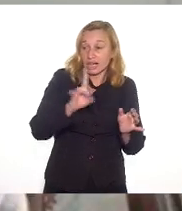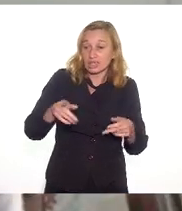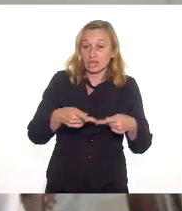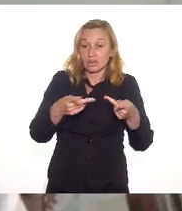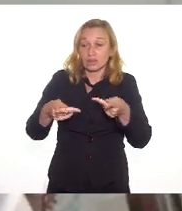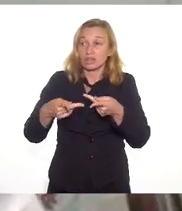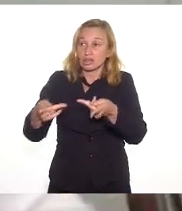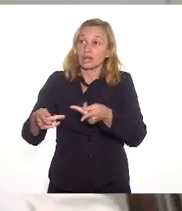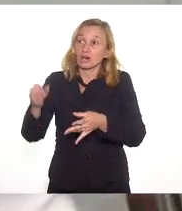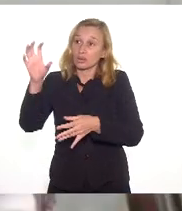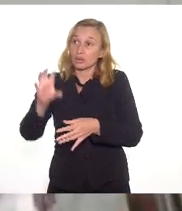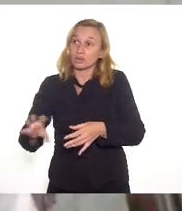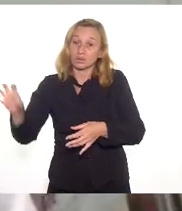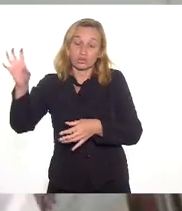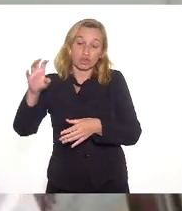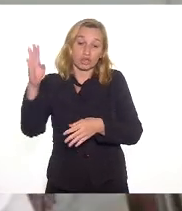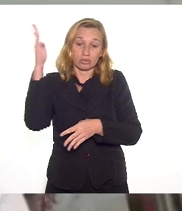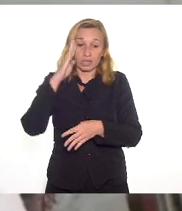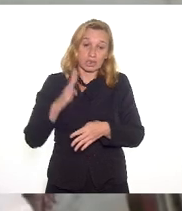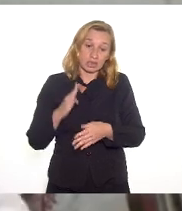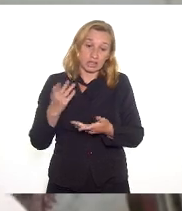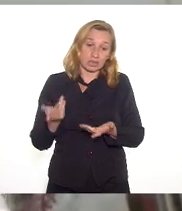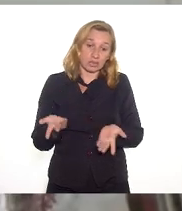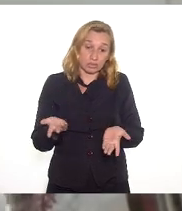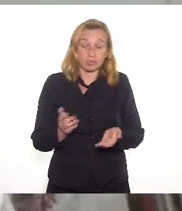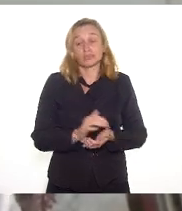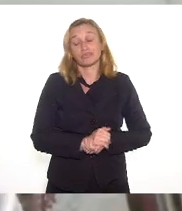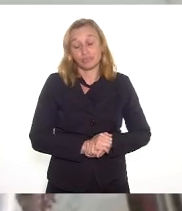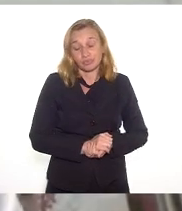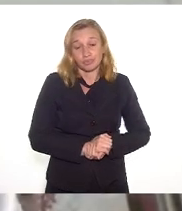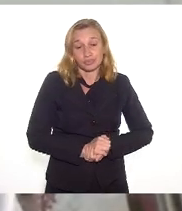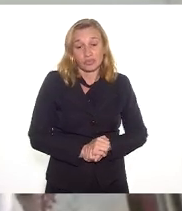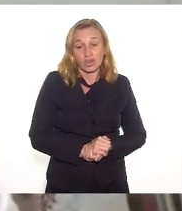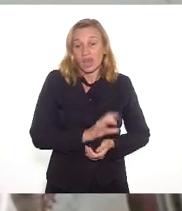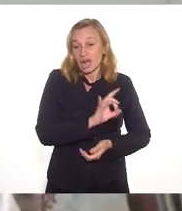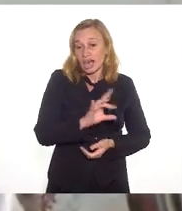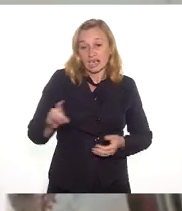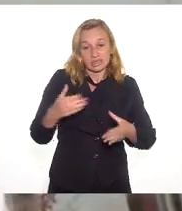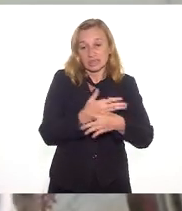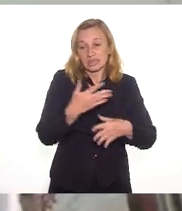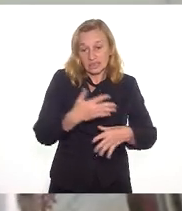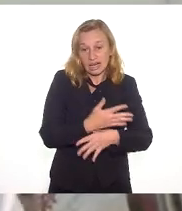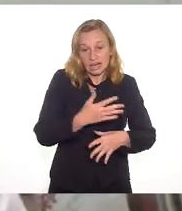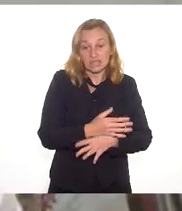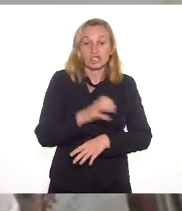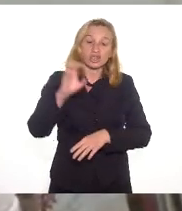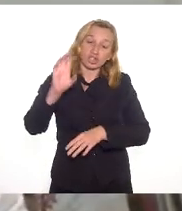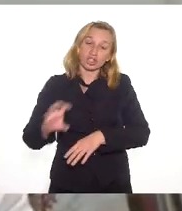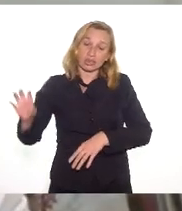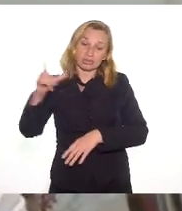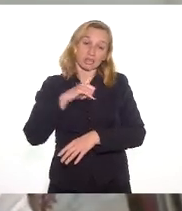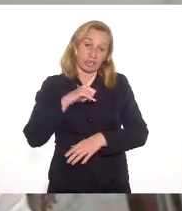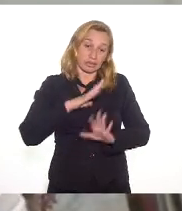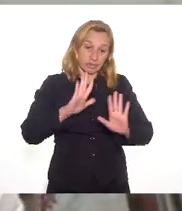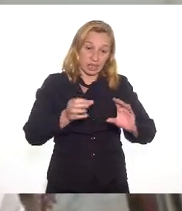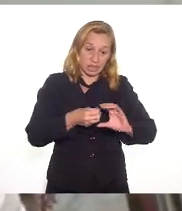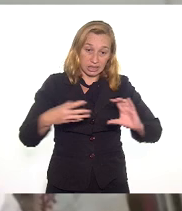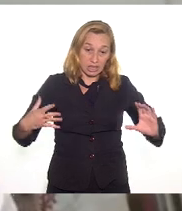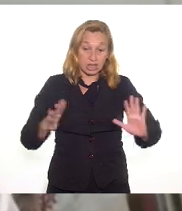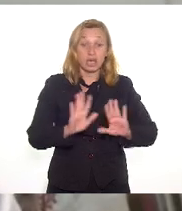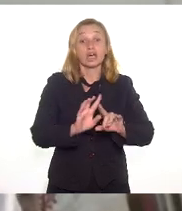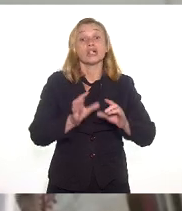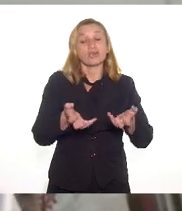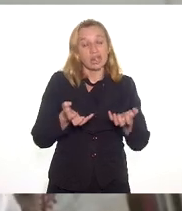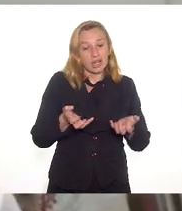atividade econômica, de cada perfil sociodemográfico que cada cidade, cada cantão e cada estado do Brasil tem. Então,